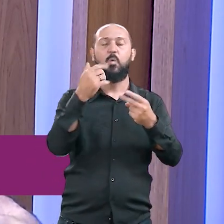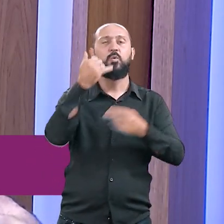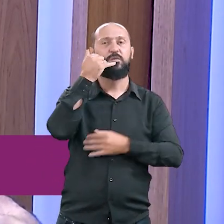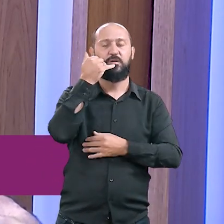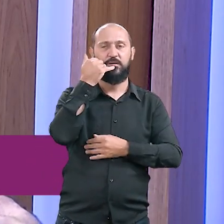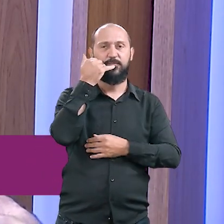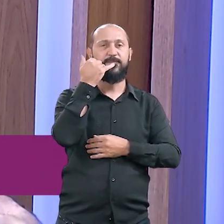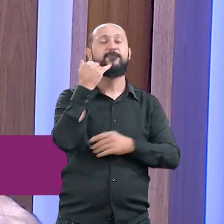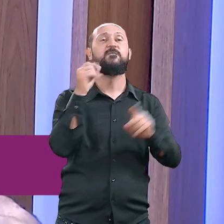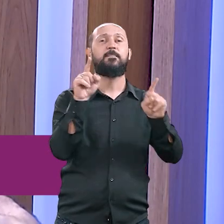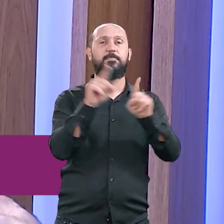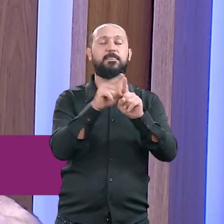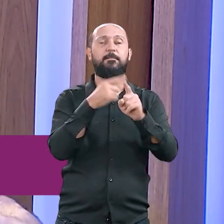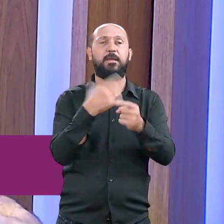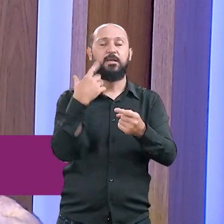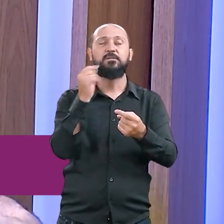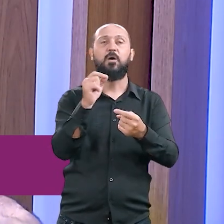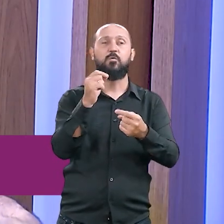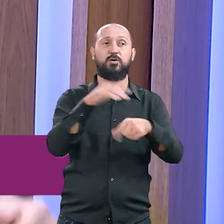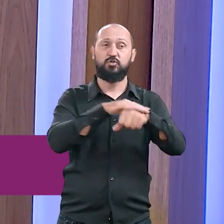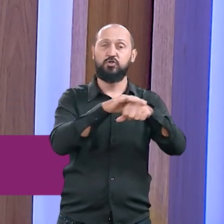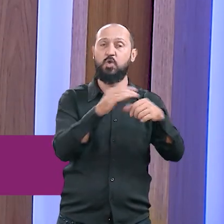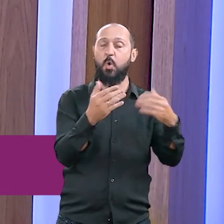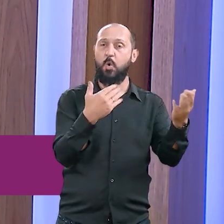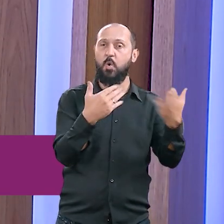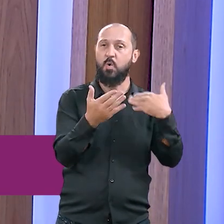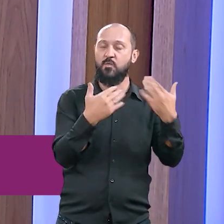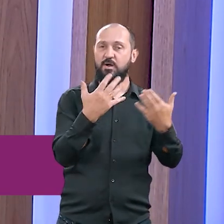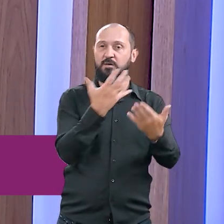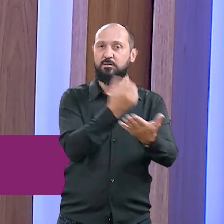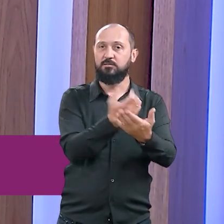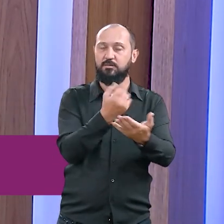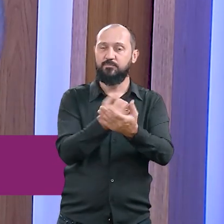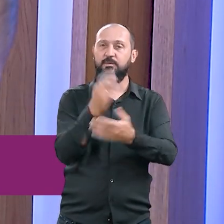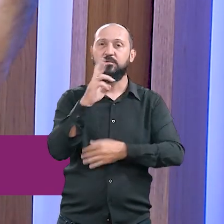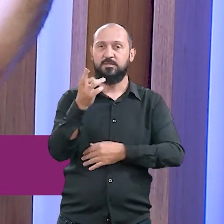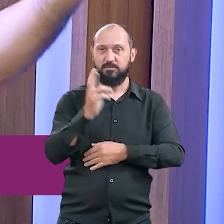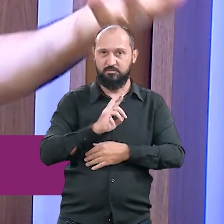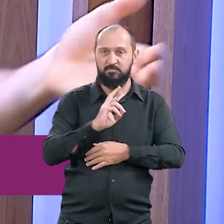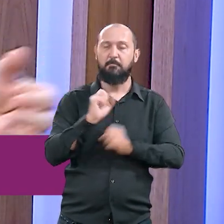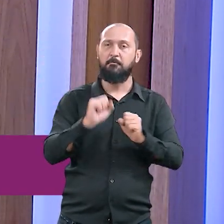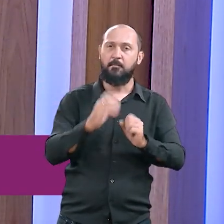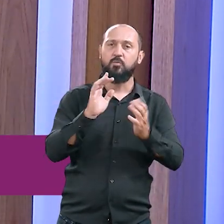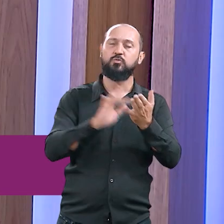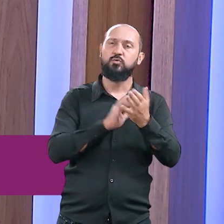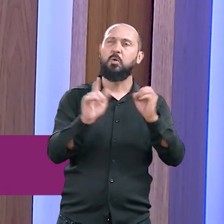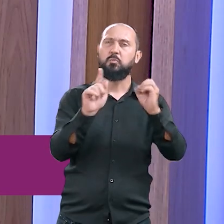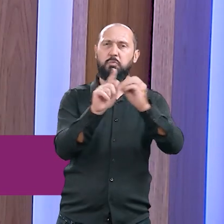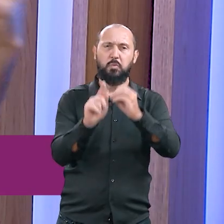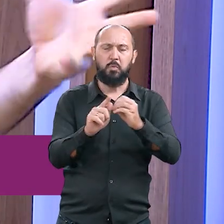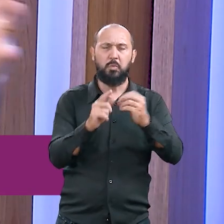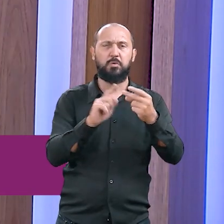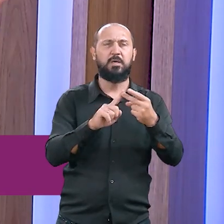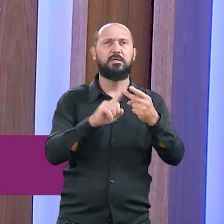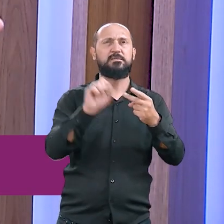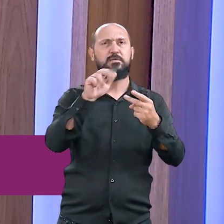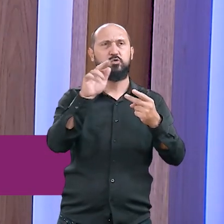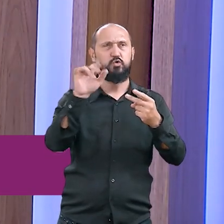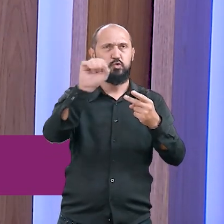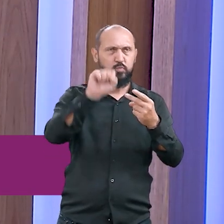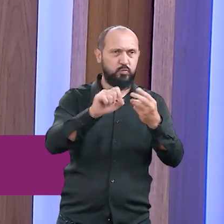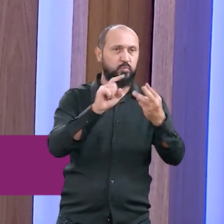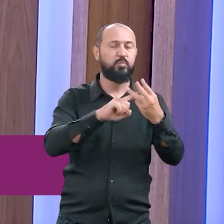então você dá um comando de voz. Comprei uma televisão nova, minha TV aceita comando de voz. Que legal. Só que para a sua TV saber que você está